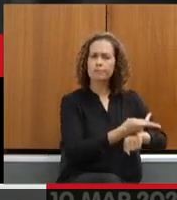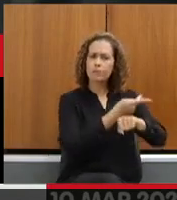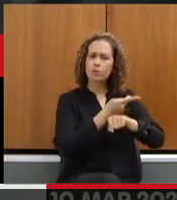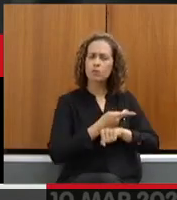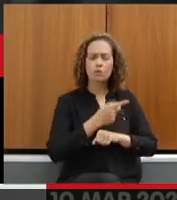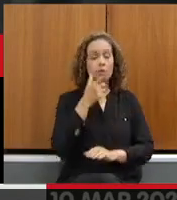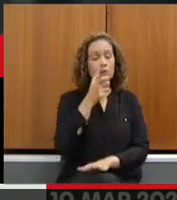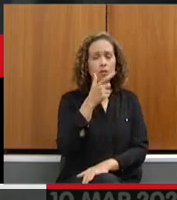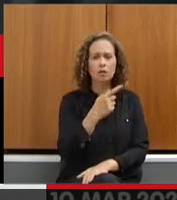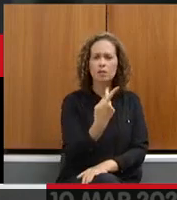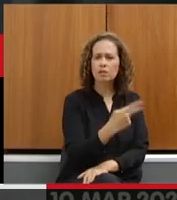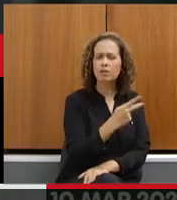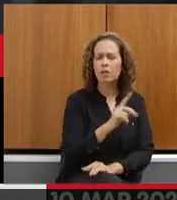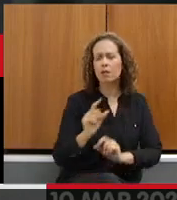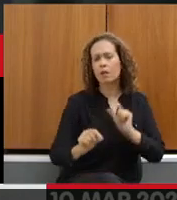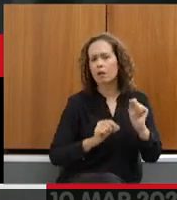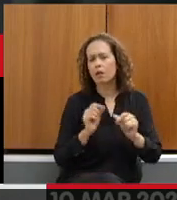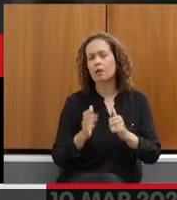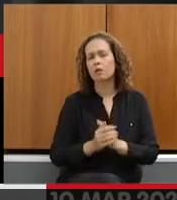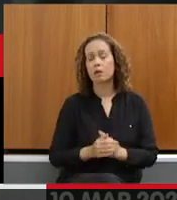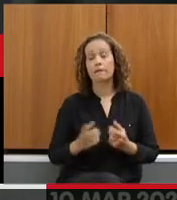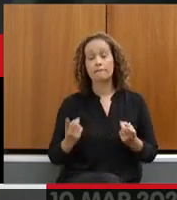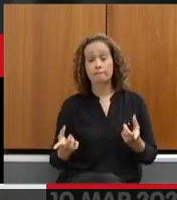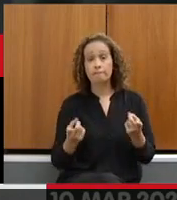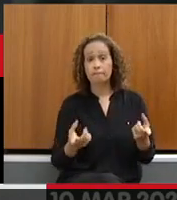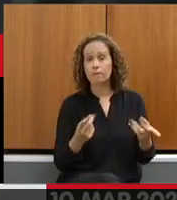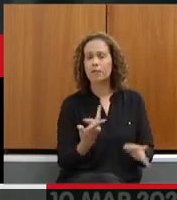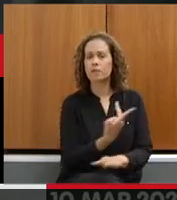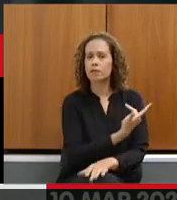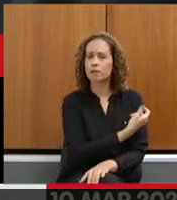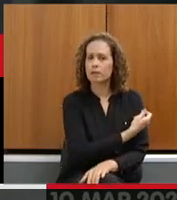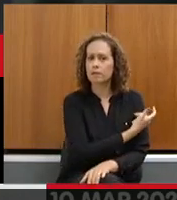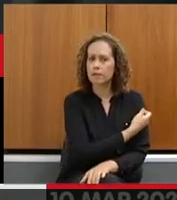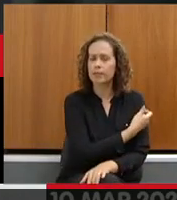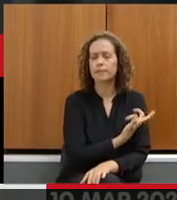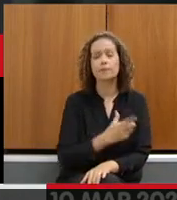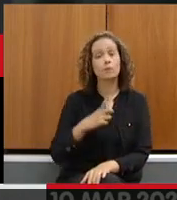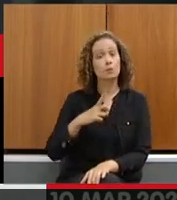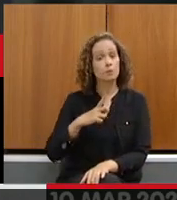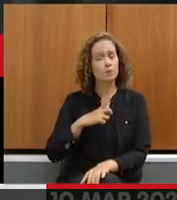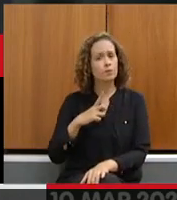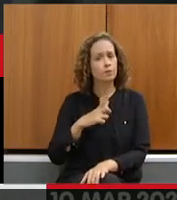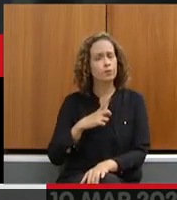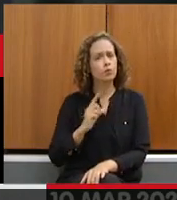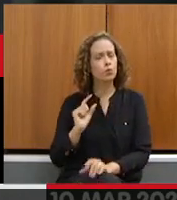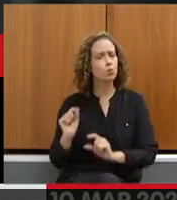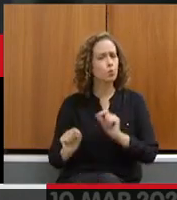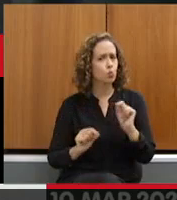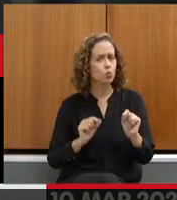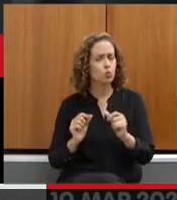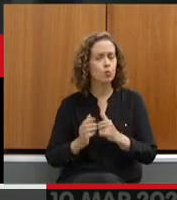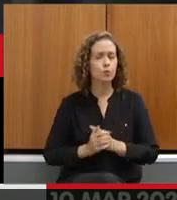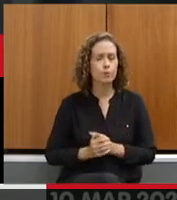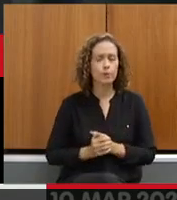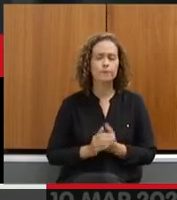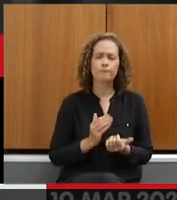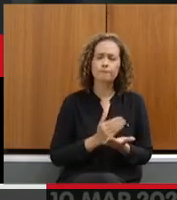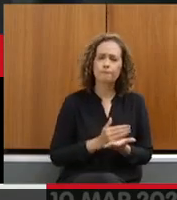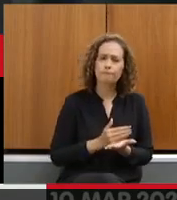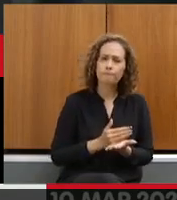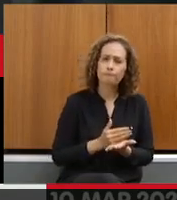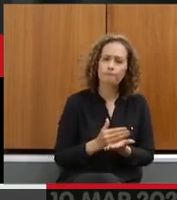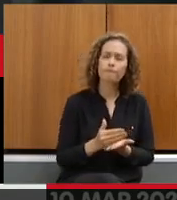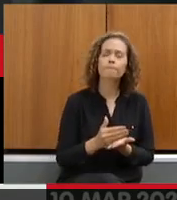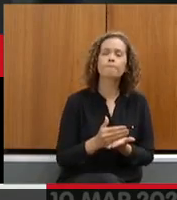da sinopao era a venda das vacinas nós temos um momento em que ela estava iniciando